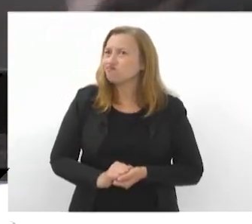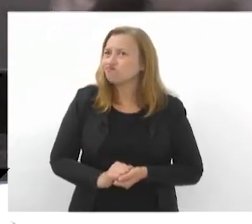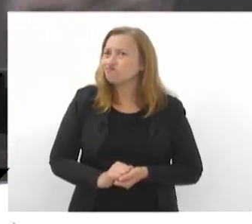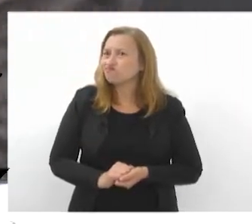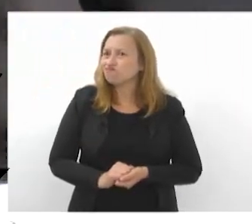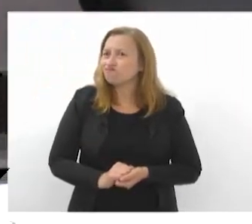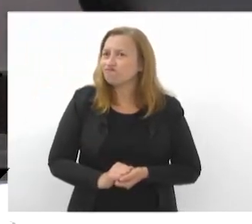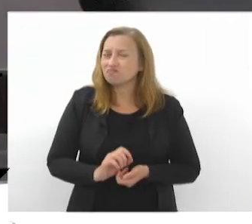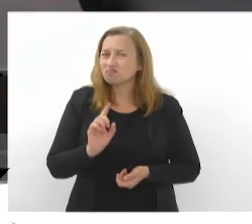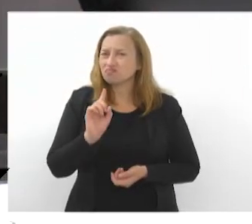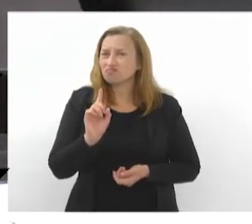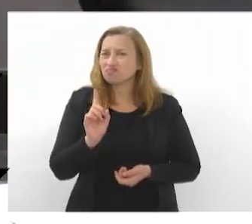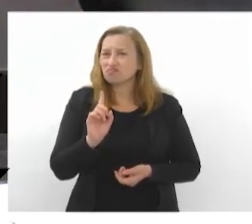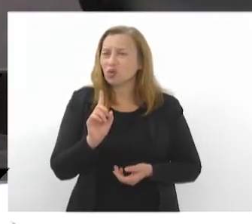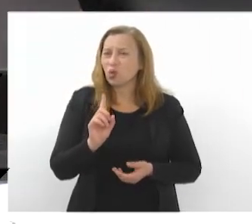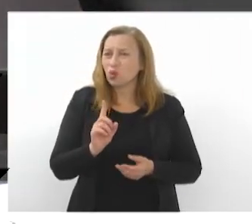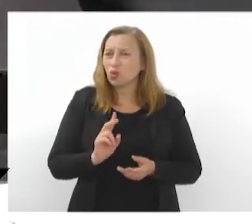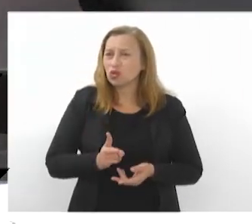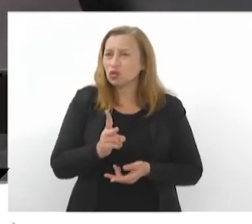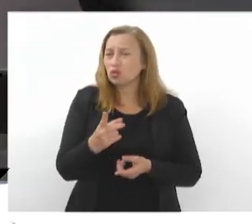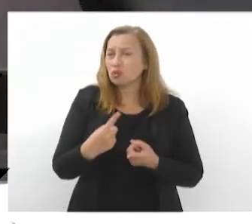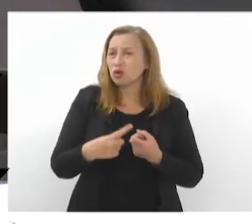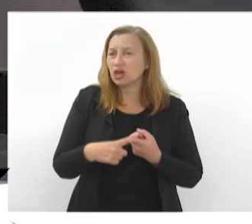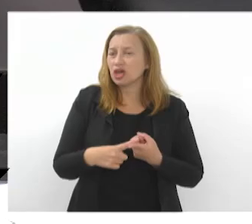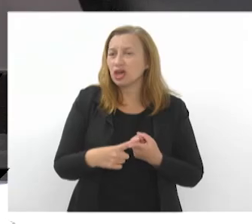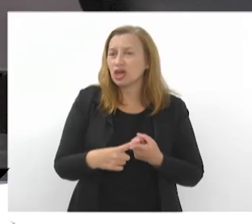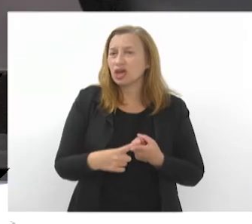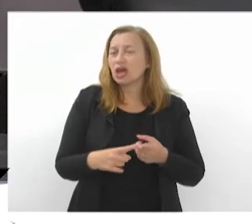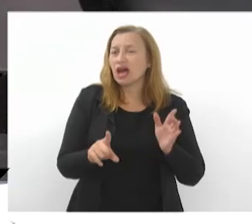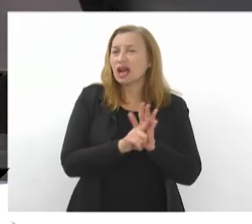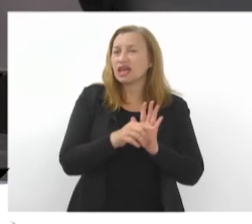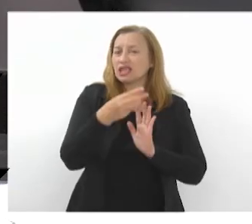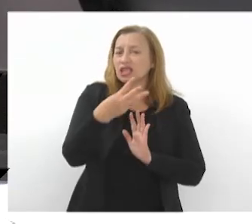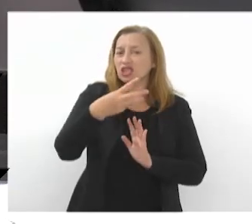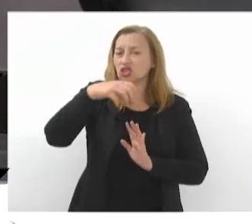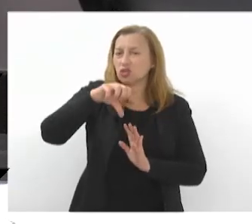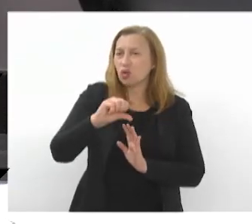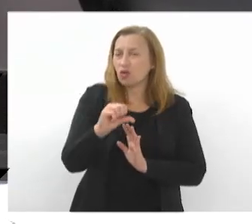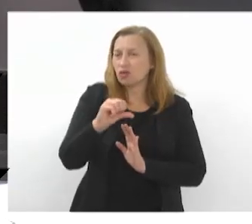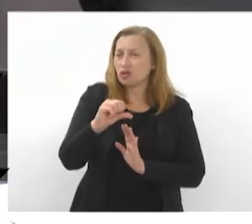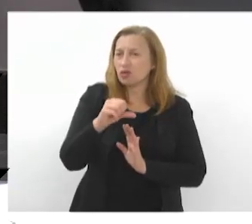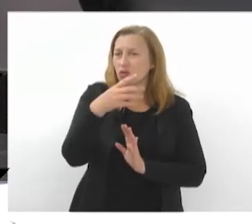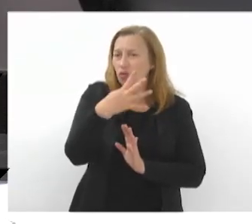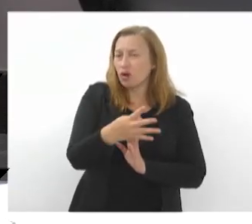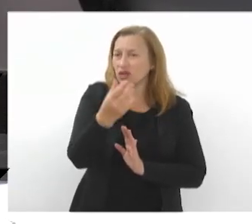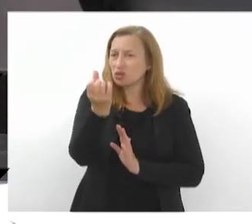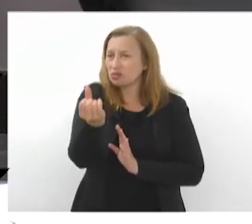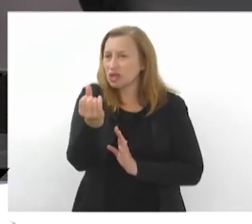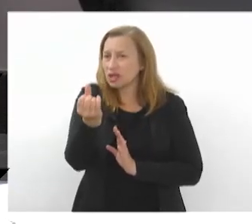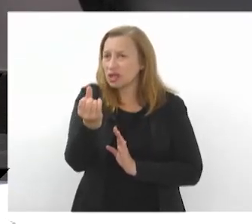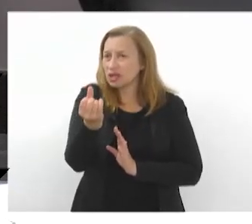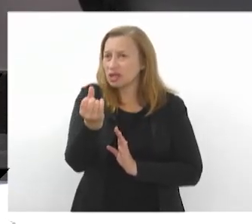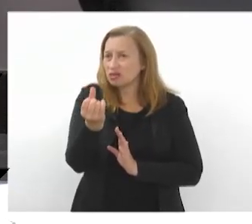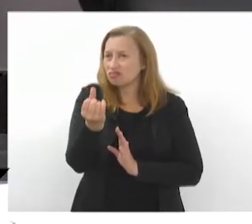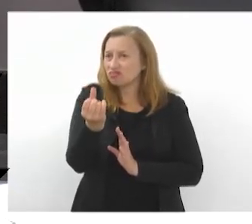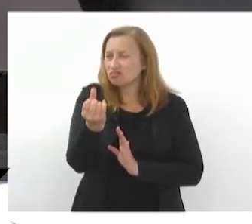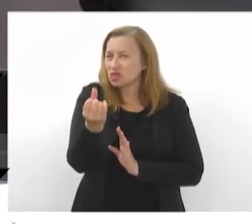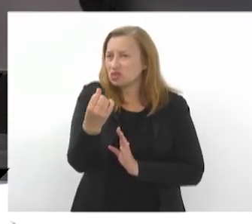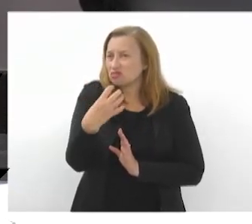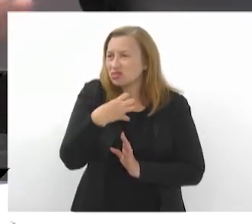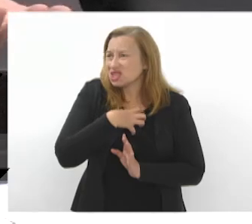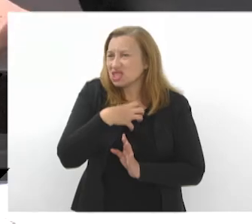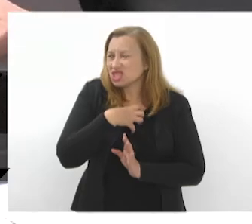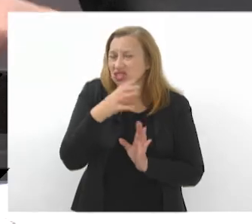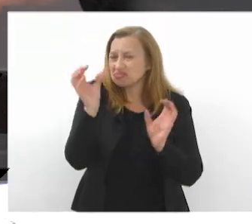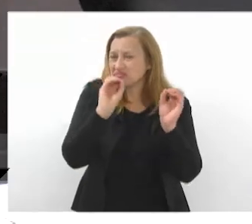fica de pé, porque a Lei 3946 46. Não tem nexo nenhum, não tem relação Não nenhuma. tem